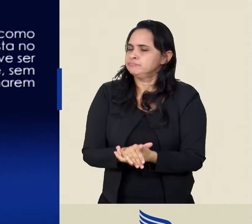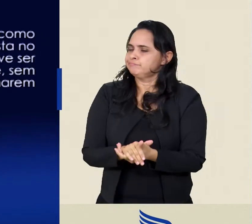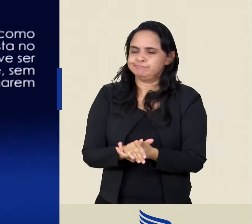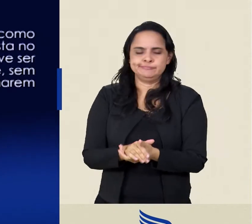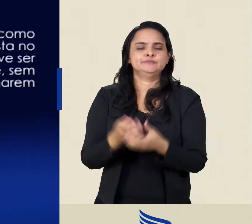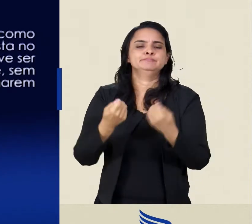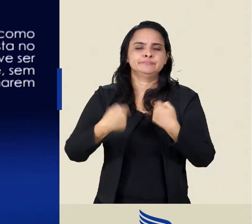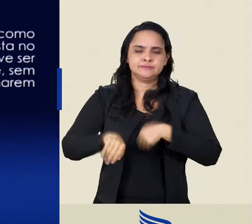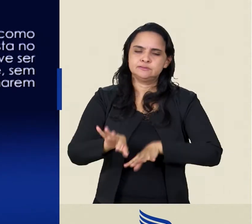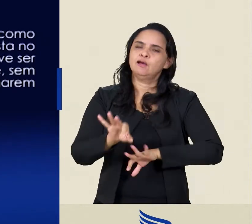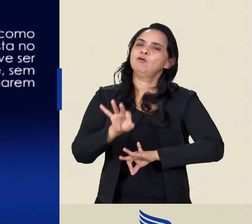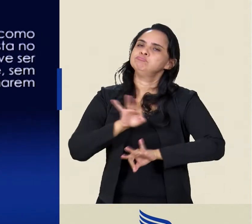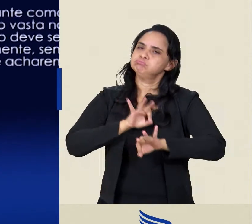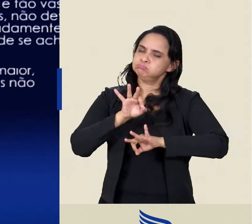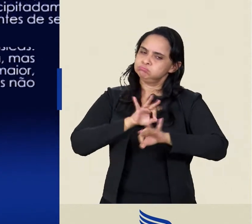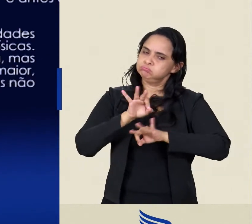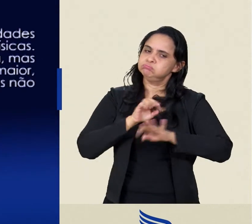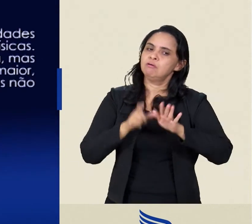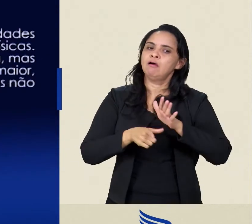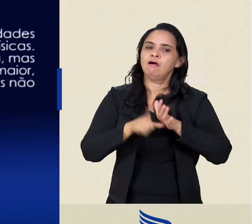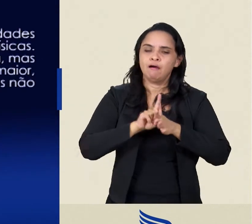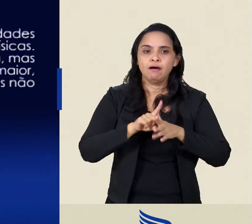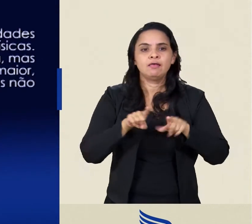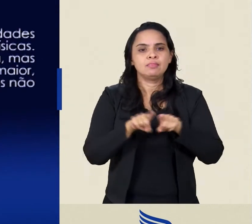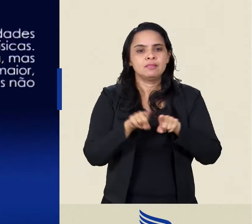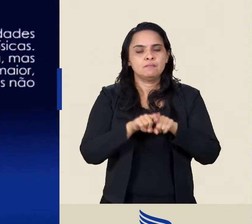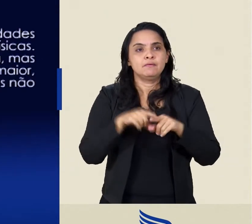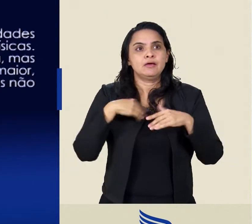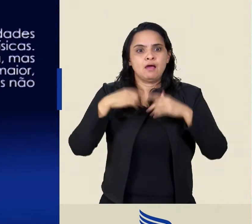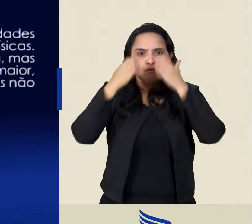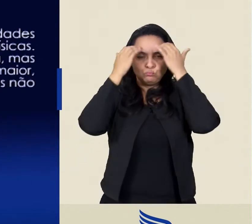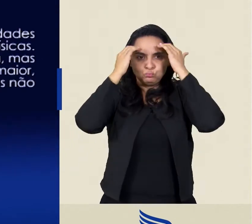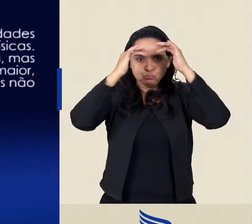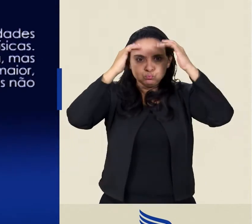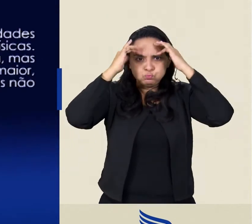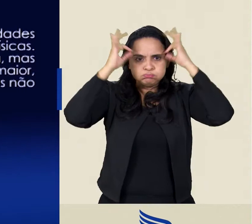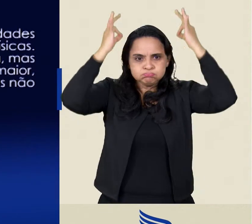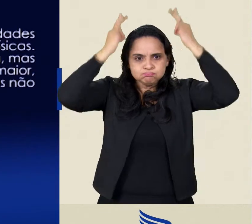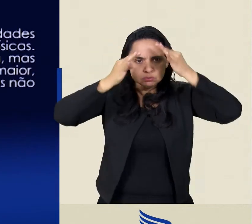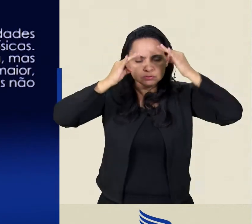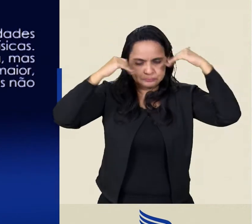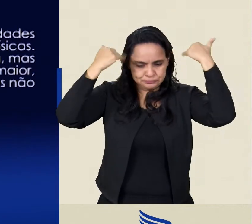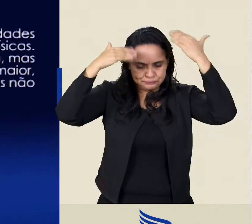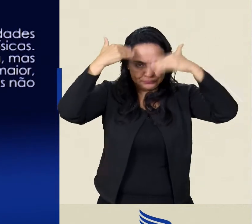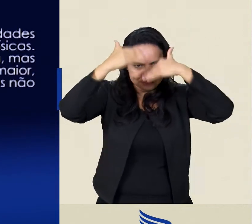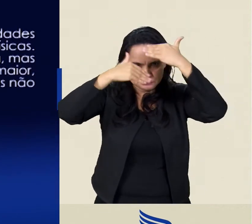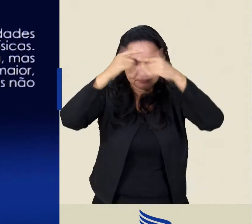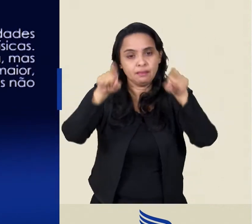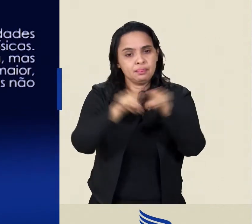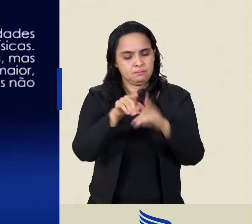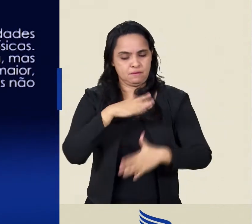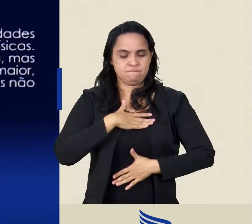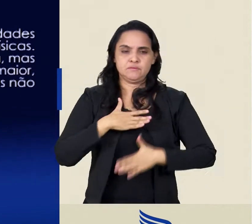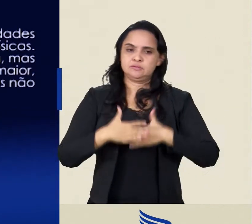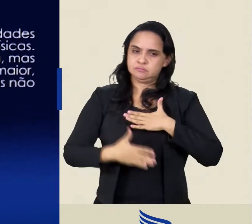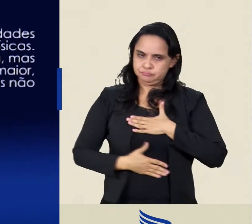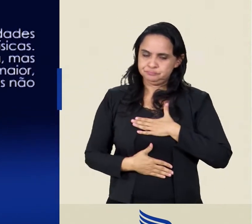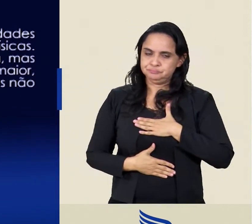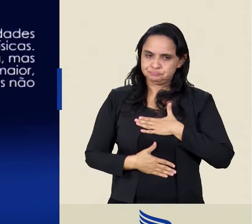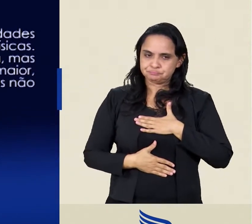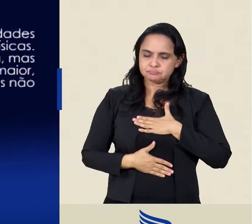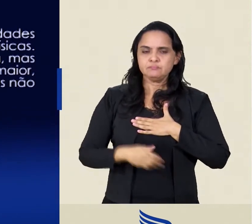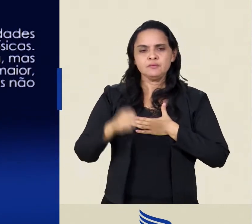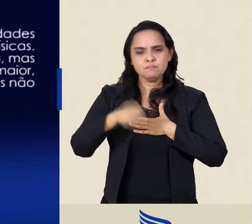suficiente preparo e antes de se acharem bem desenvolvidas as faculdades mentais e físicas. Podem